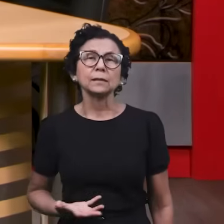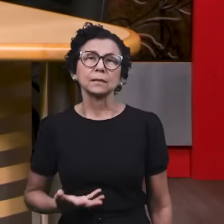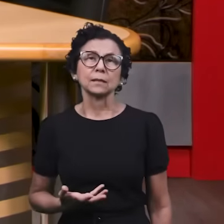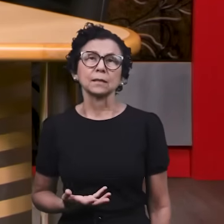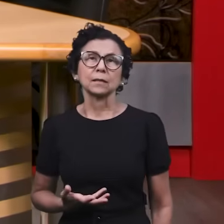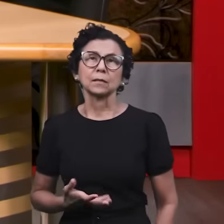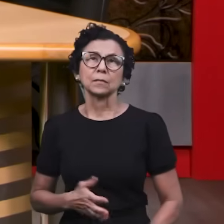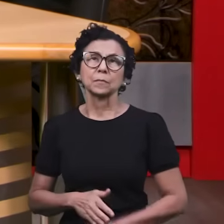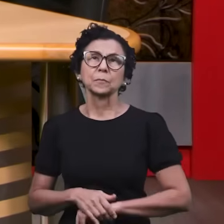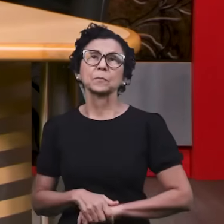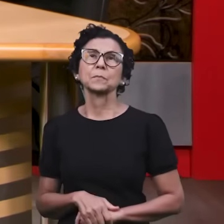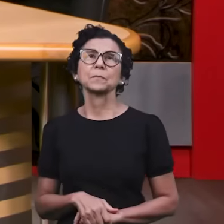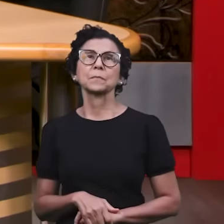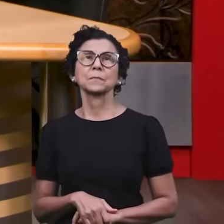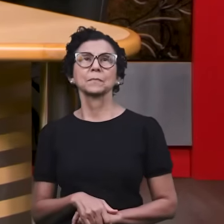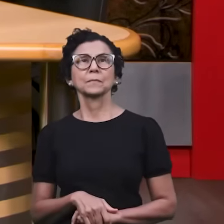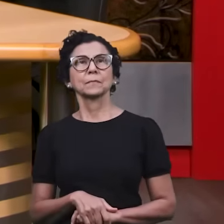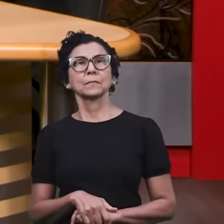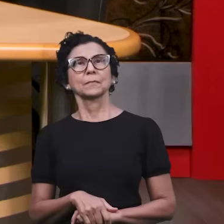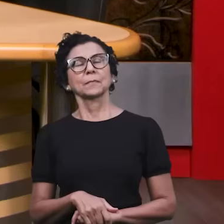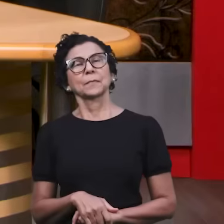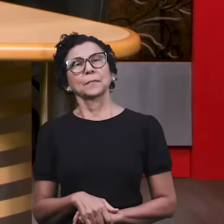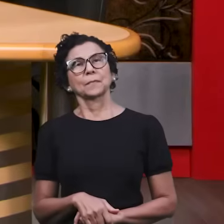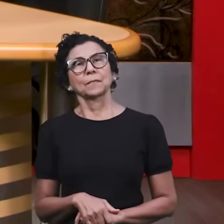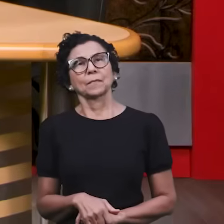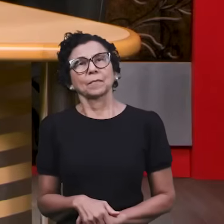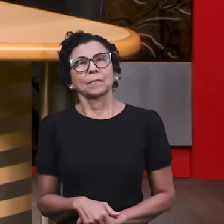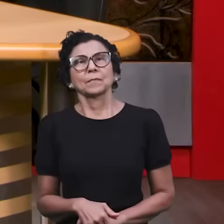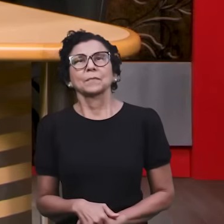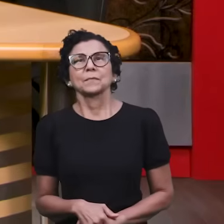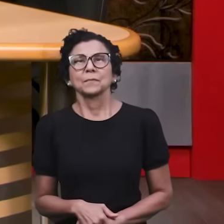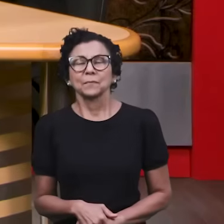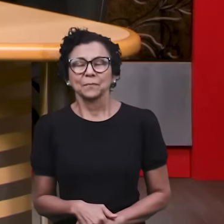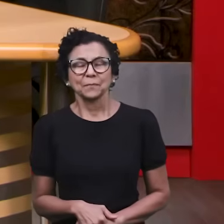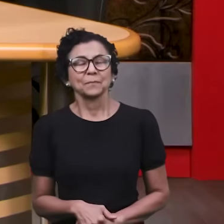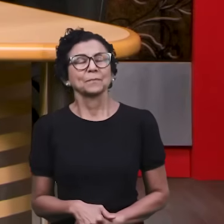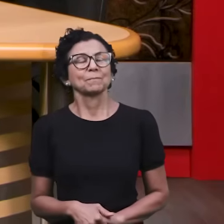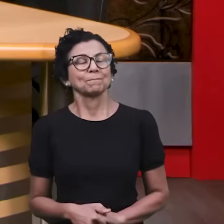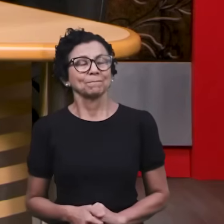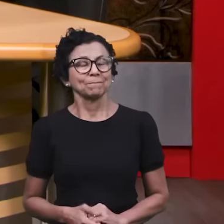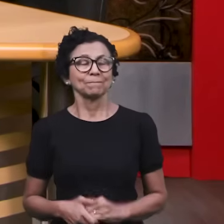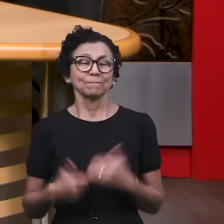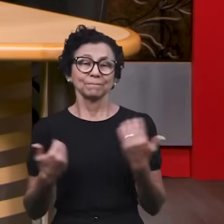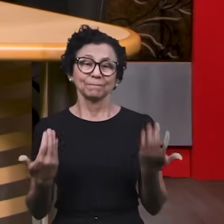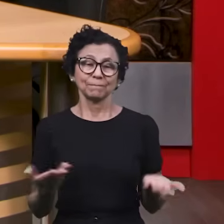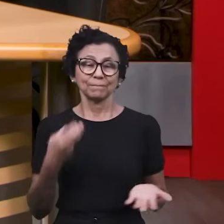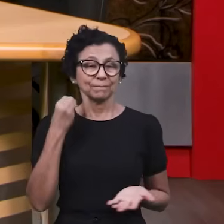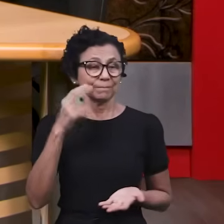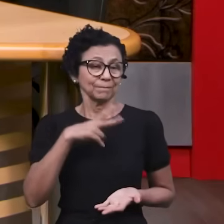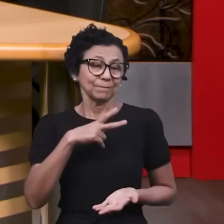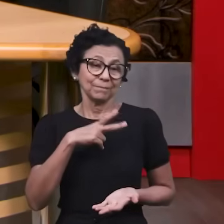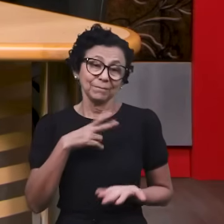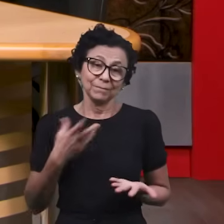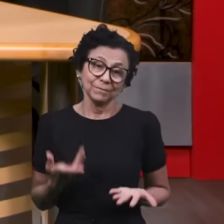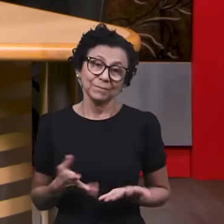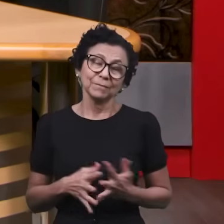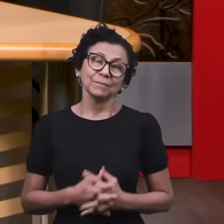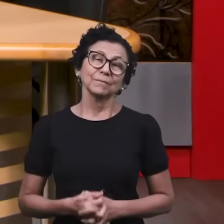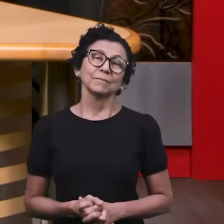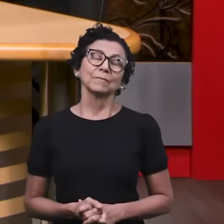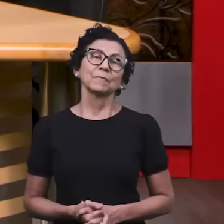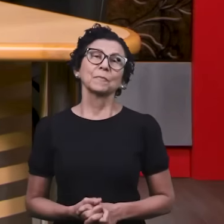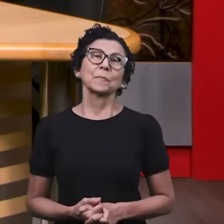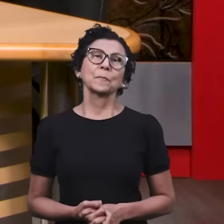é pecador, não interessa. Eu era cego. Eu era cego, agora estou vendo. Estou vendo. Isso é que importa, não é? Isso aí.